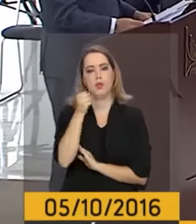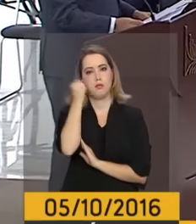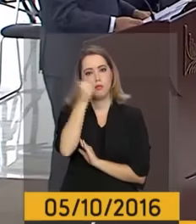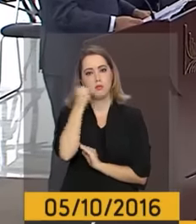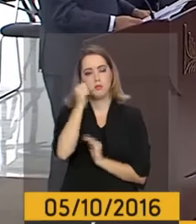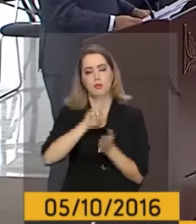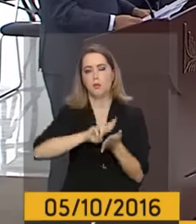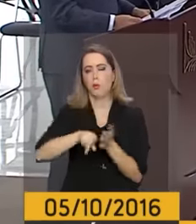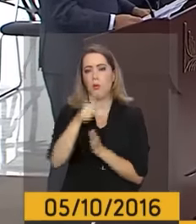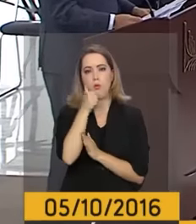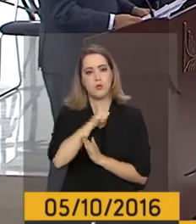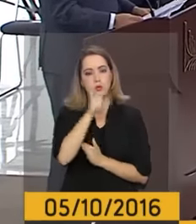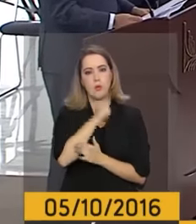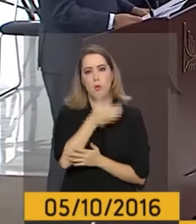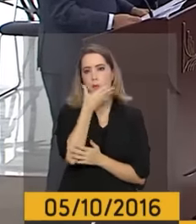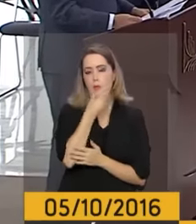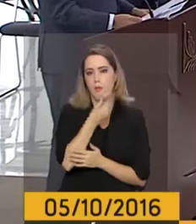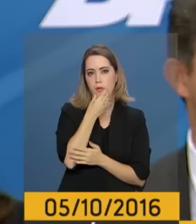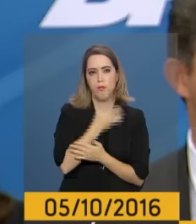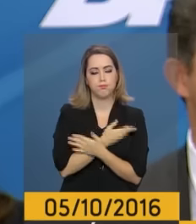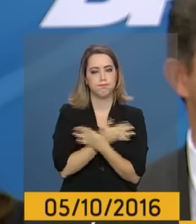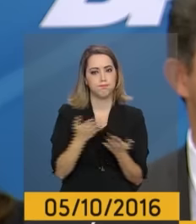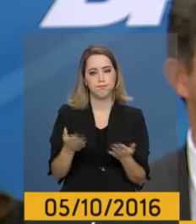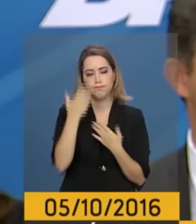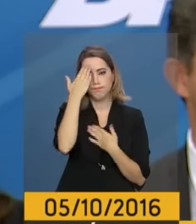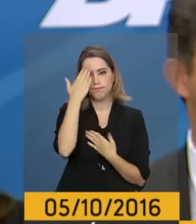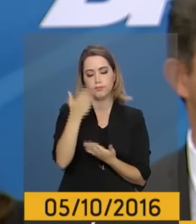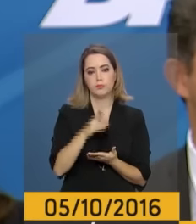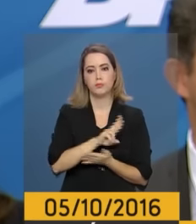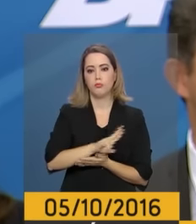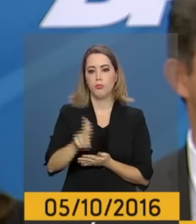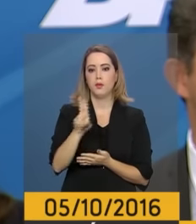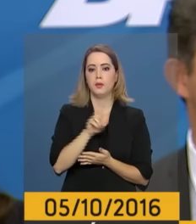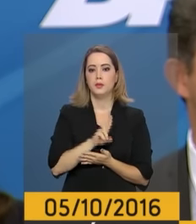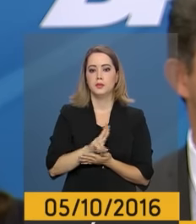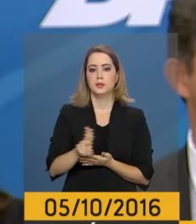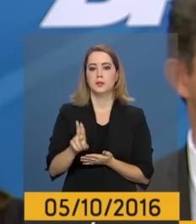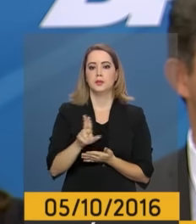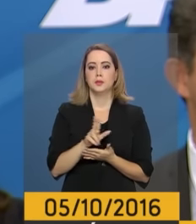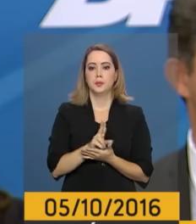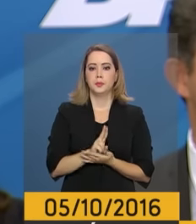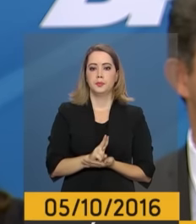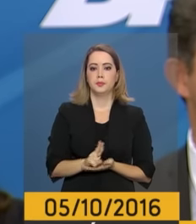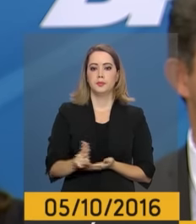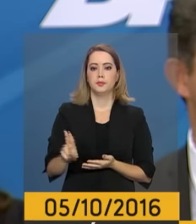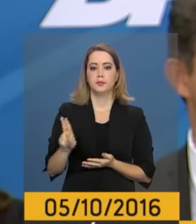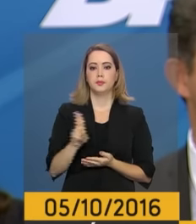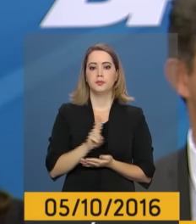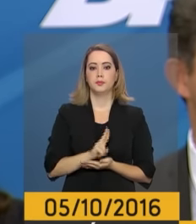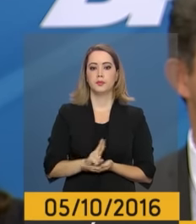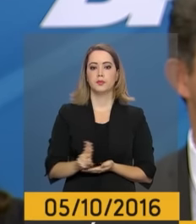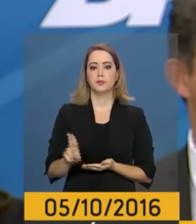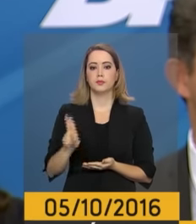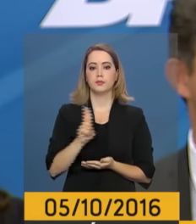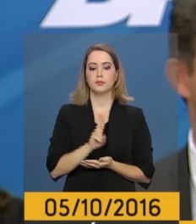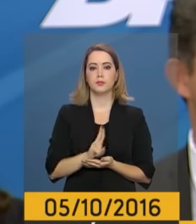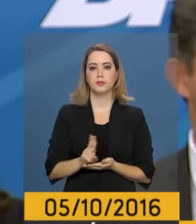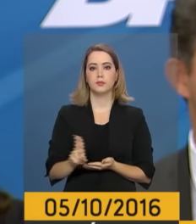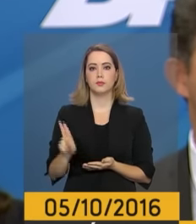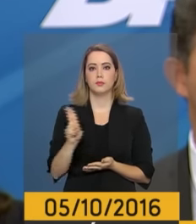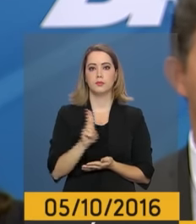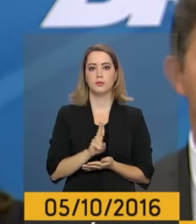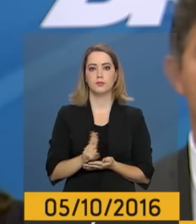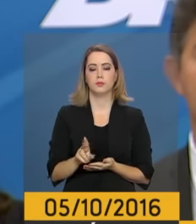Carmen Zanotto, Eduardo Barbosa, Carmen Zanotto, Danilo Forte, Dulce Miranda, Giovana de Sá, Lúcio Vieira Lima,